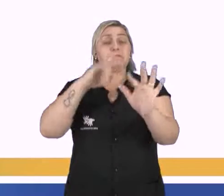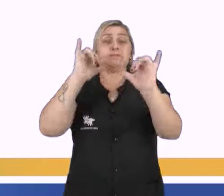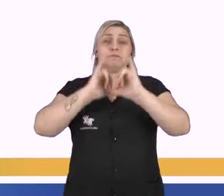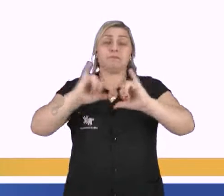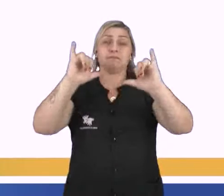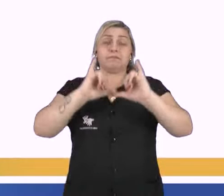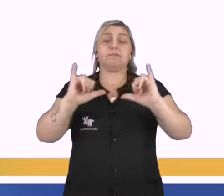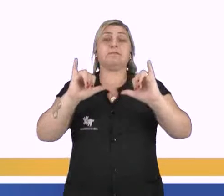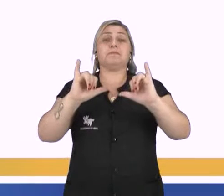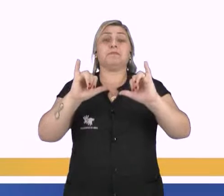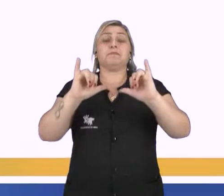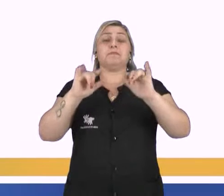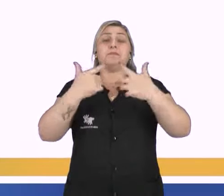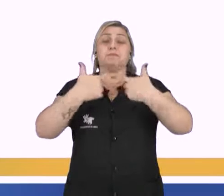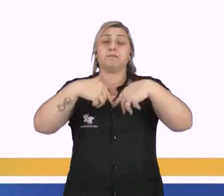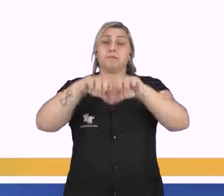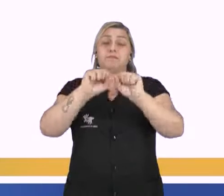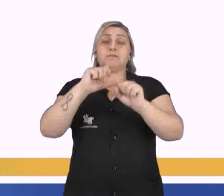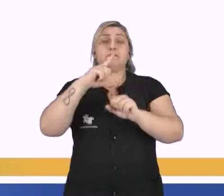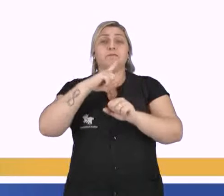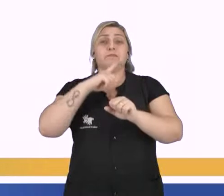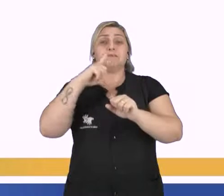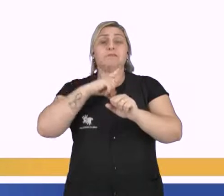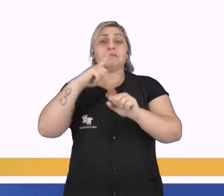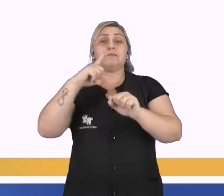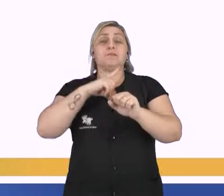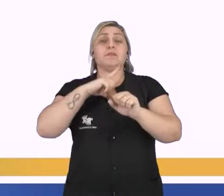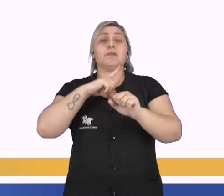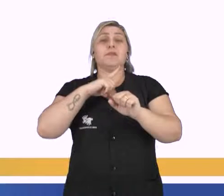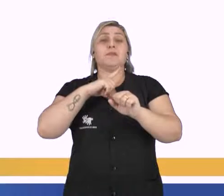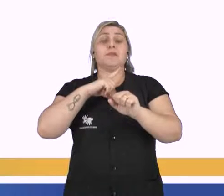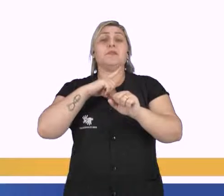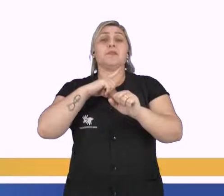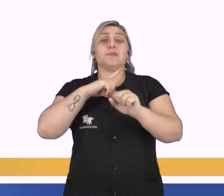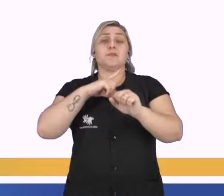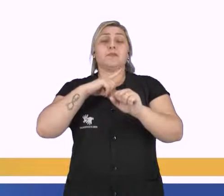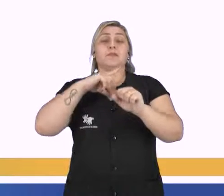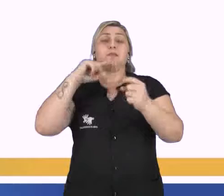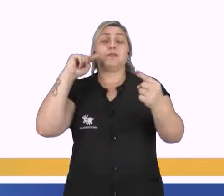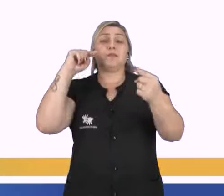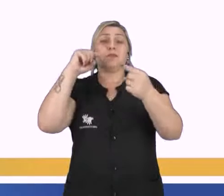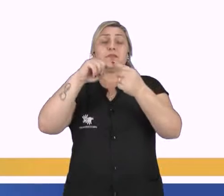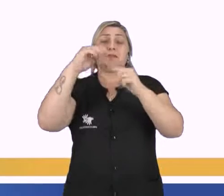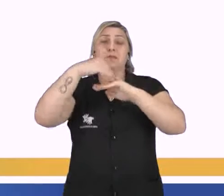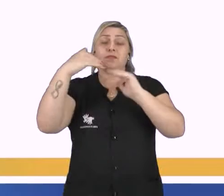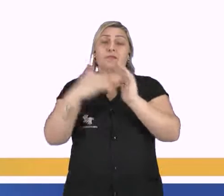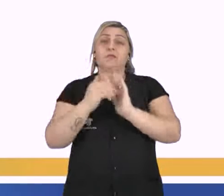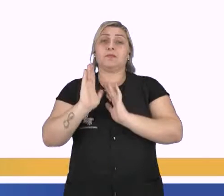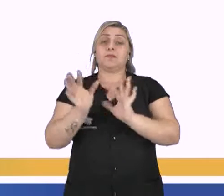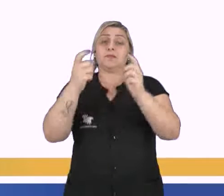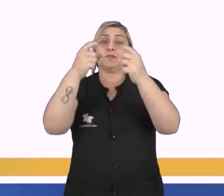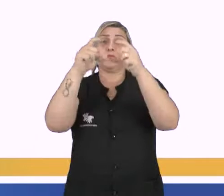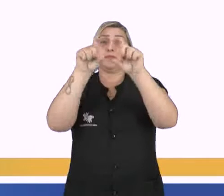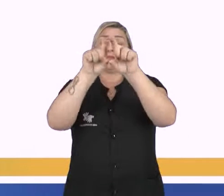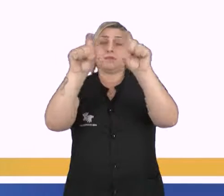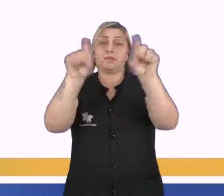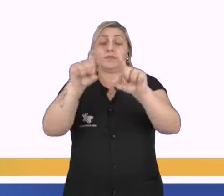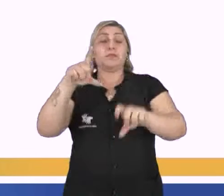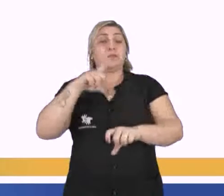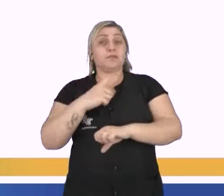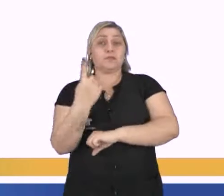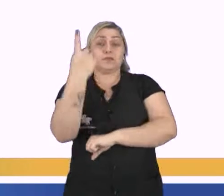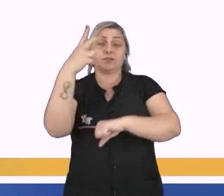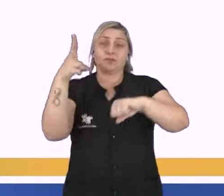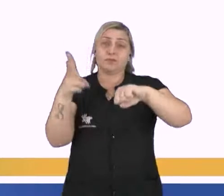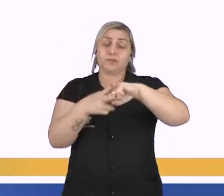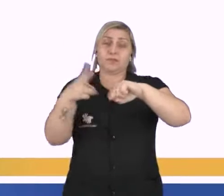enunciado linguístico e ele possui o quê? Um sentido completo, tá? Já a oração, ela vai conter um verbo